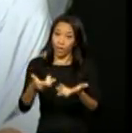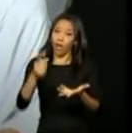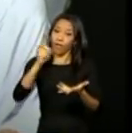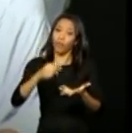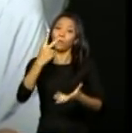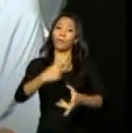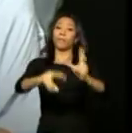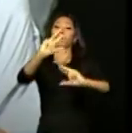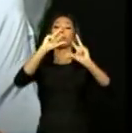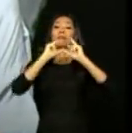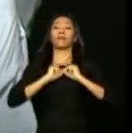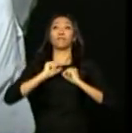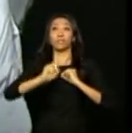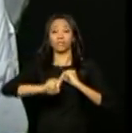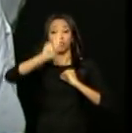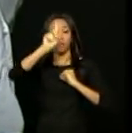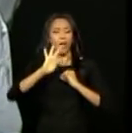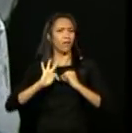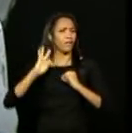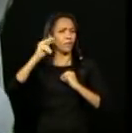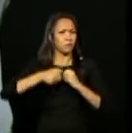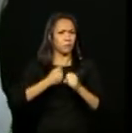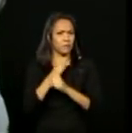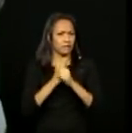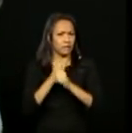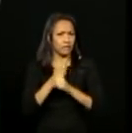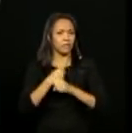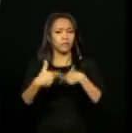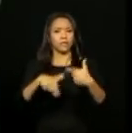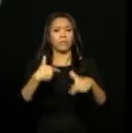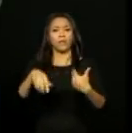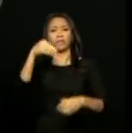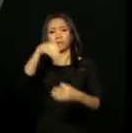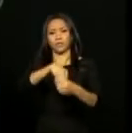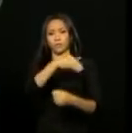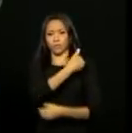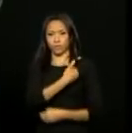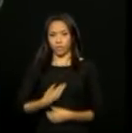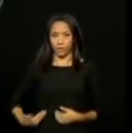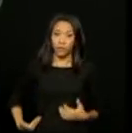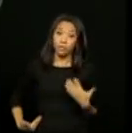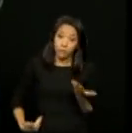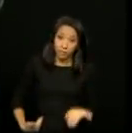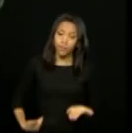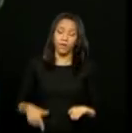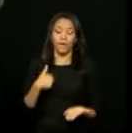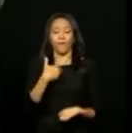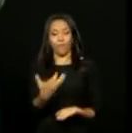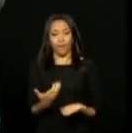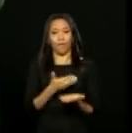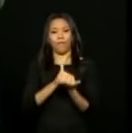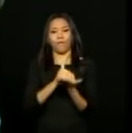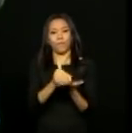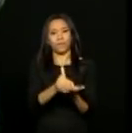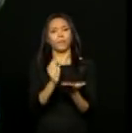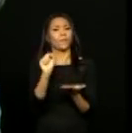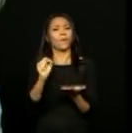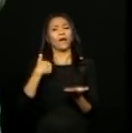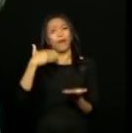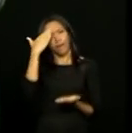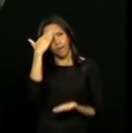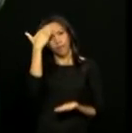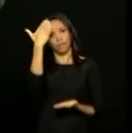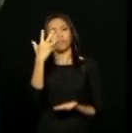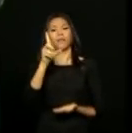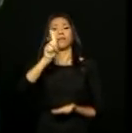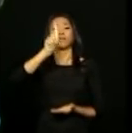a todos esses anos dedicados à vida pública. Então, queria começar agradecendo a